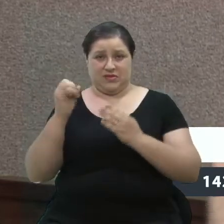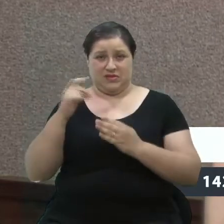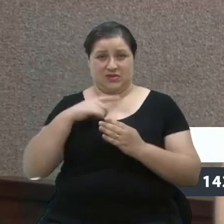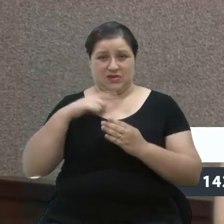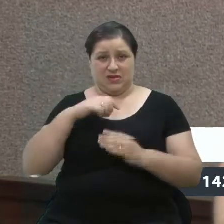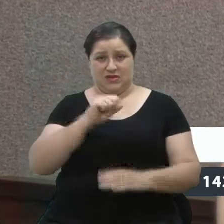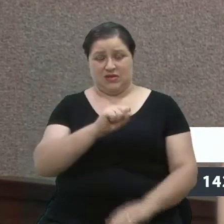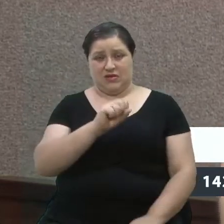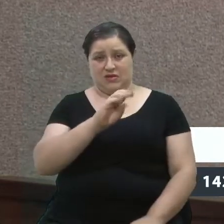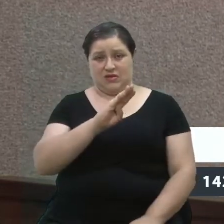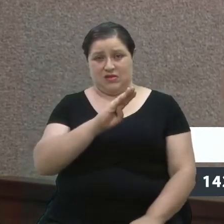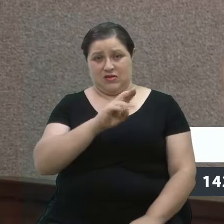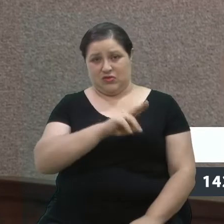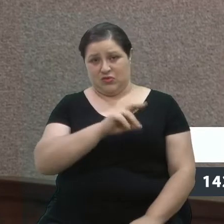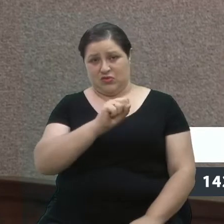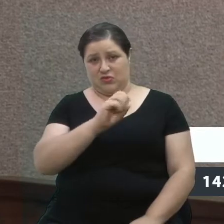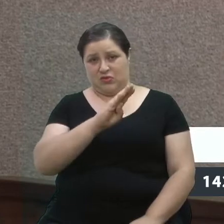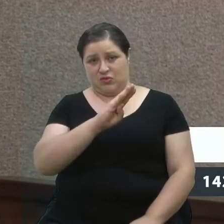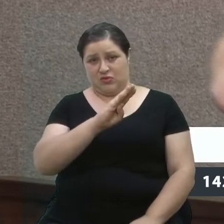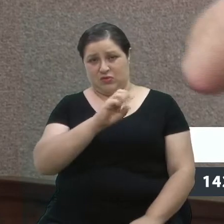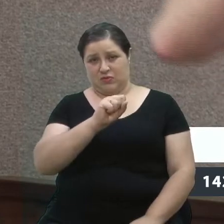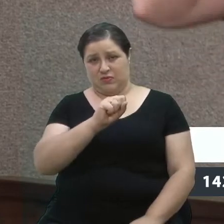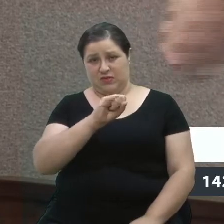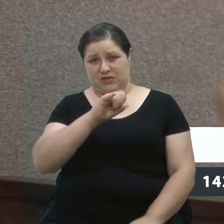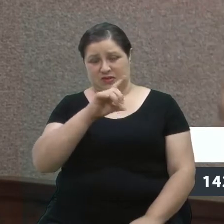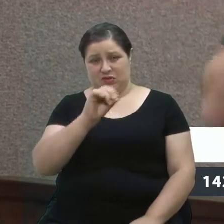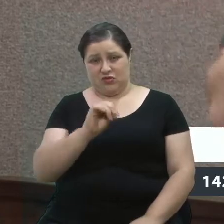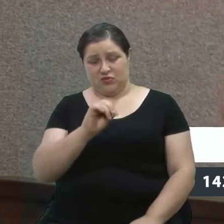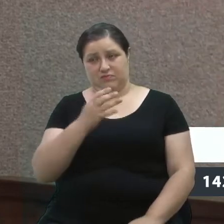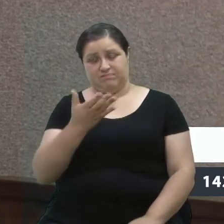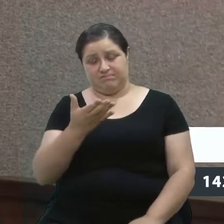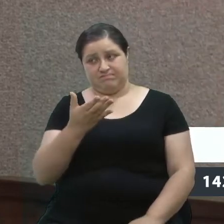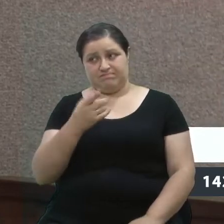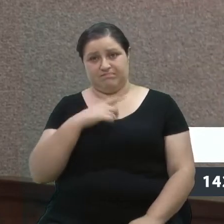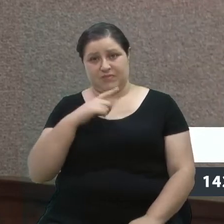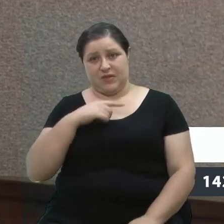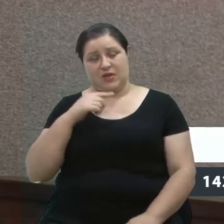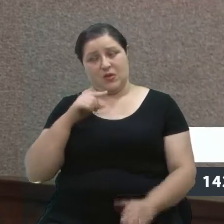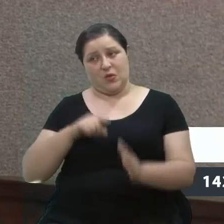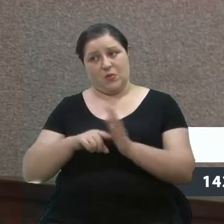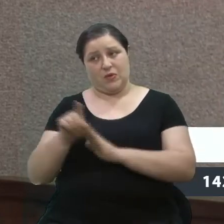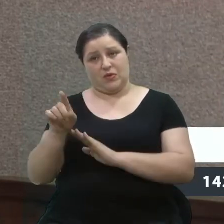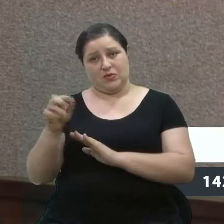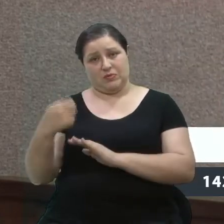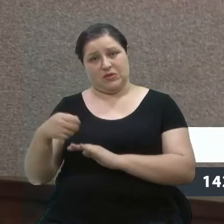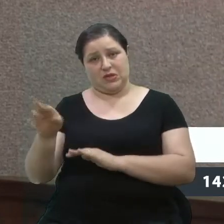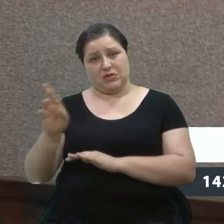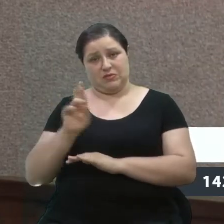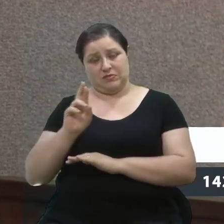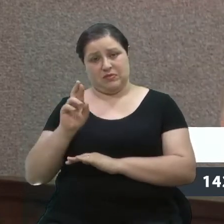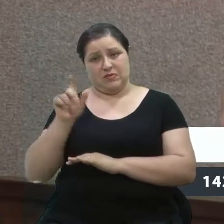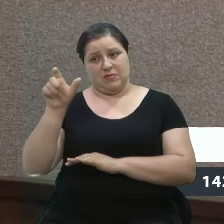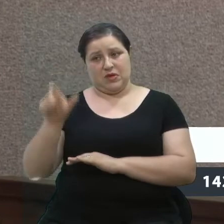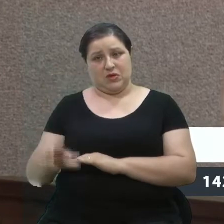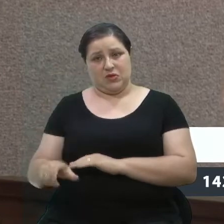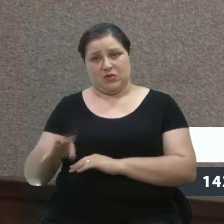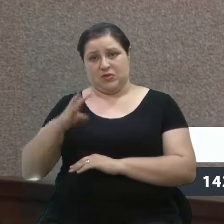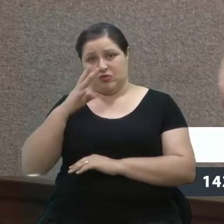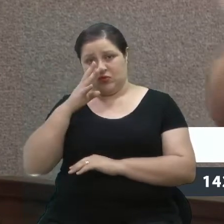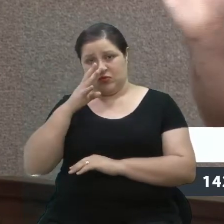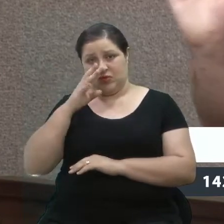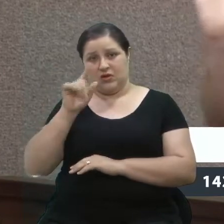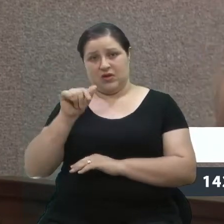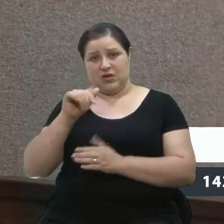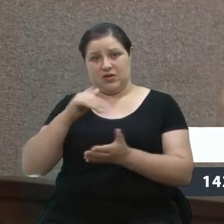só uma empresa? É outra pergunta que a gente tem que responder. Então existem várias questões. Se tem uma pessoa que eu admiro no governo, são várias, mas o